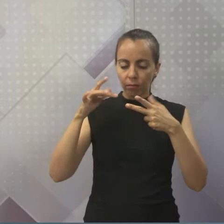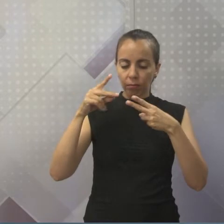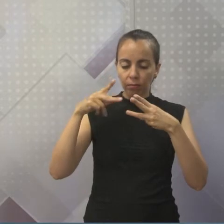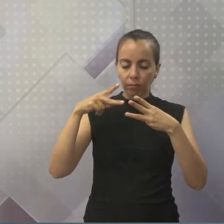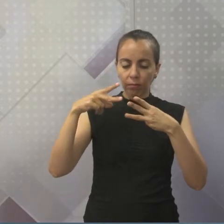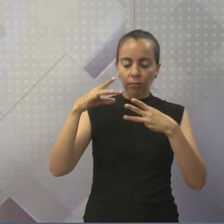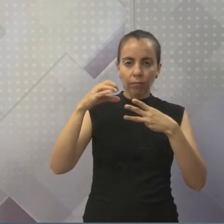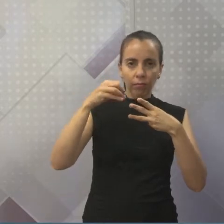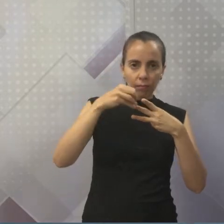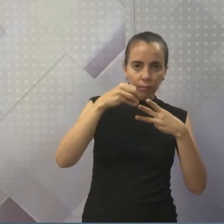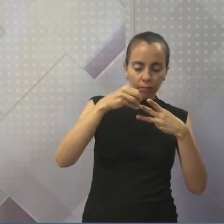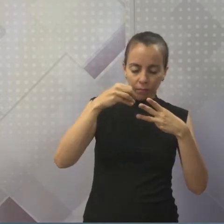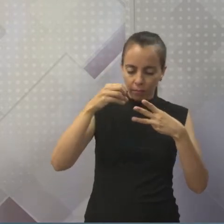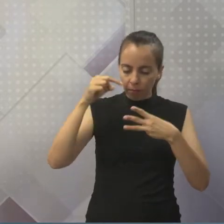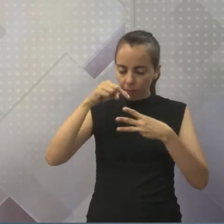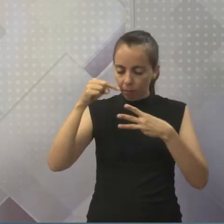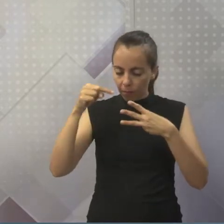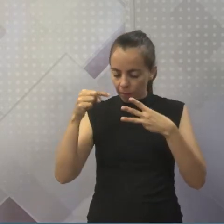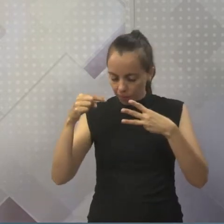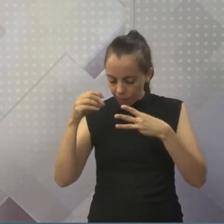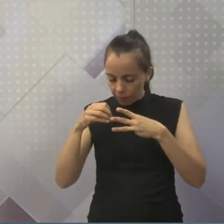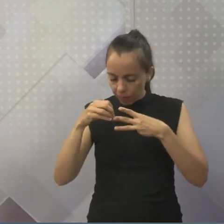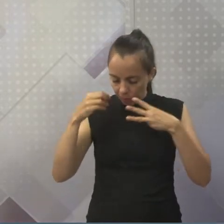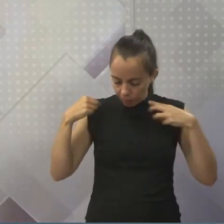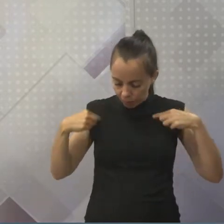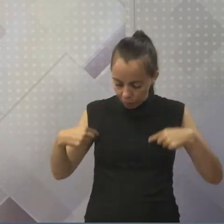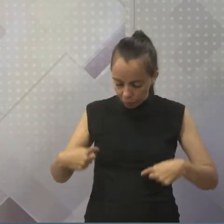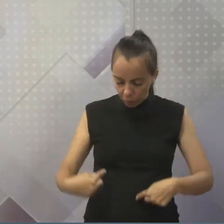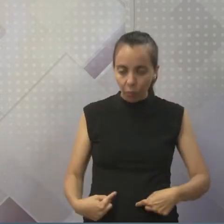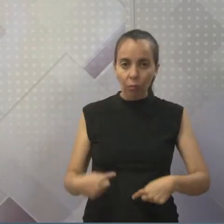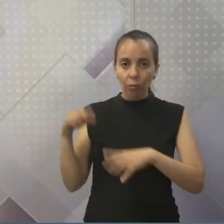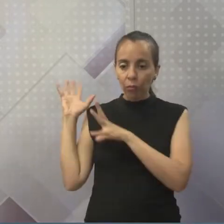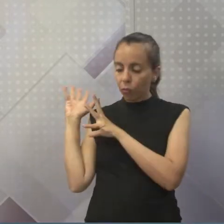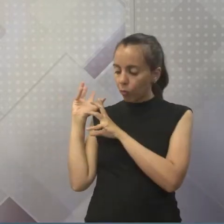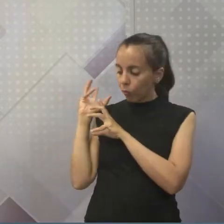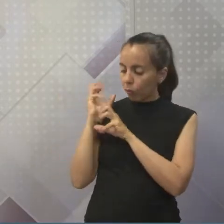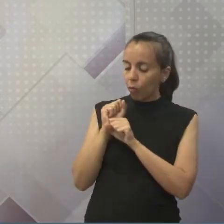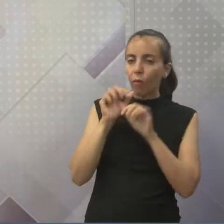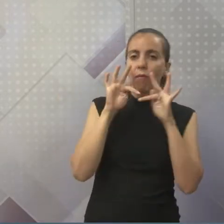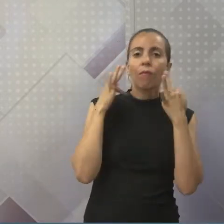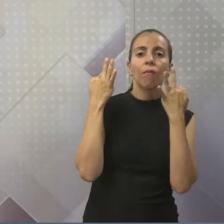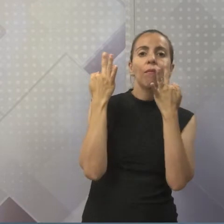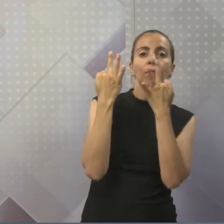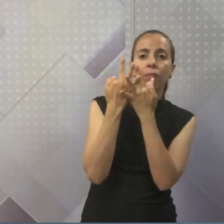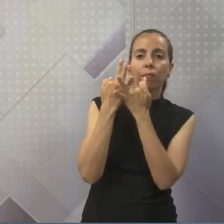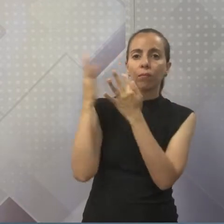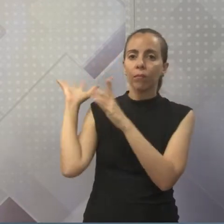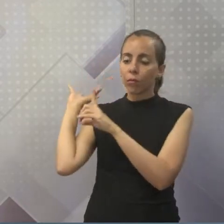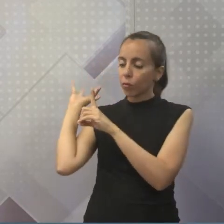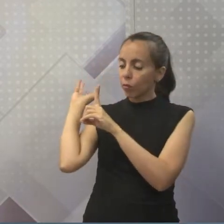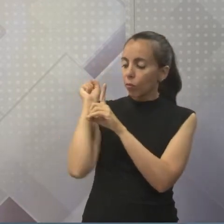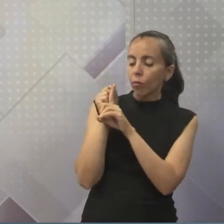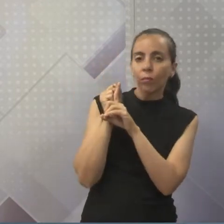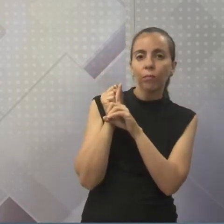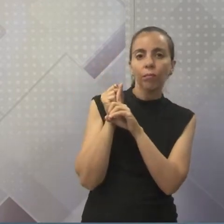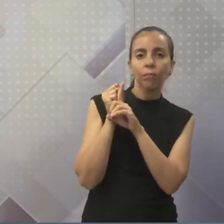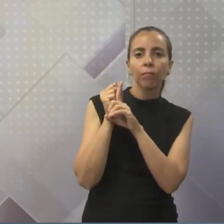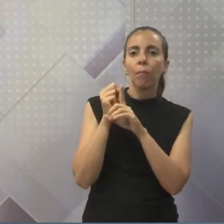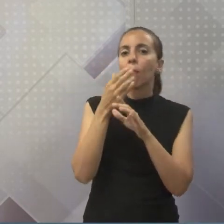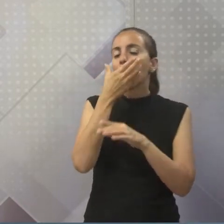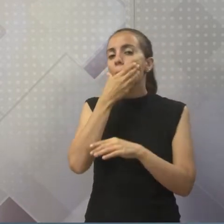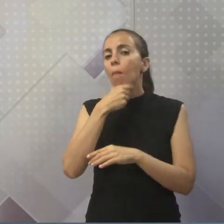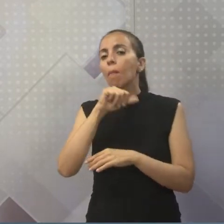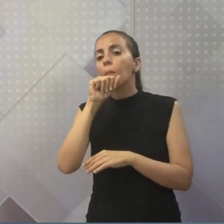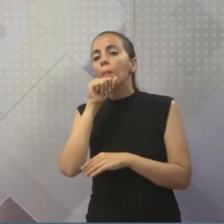e que a gente herda dos nossos pais. Os genes são herdados de nossos pais que passam